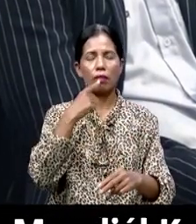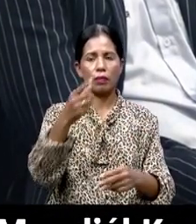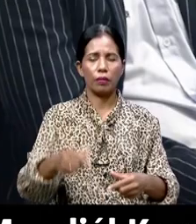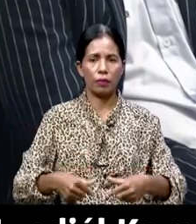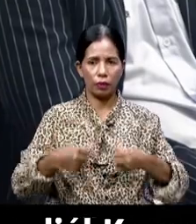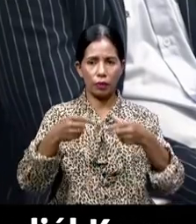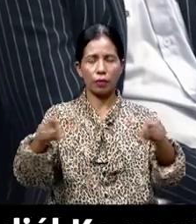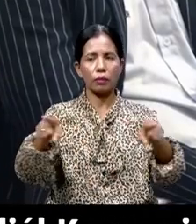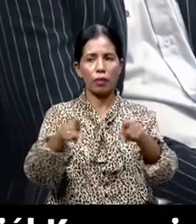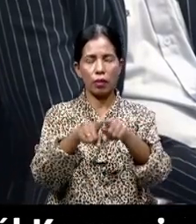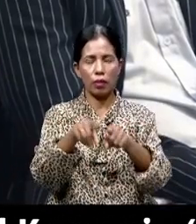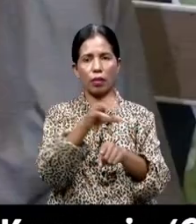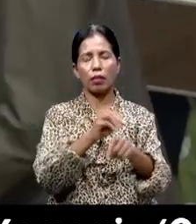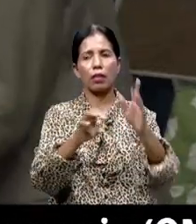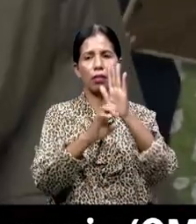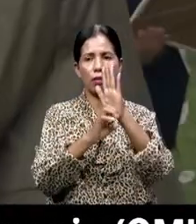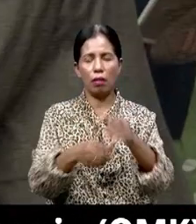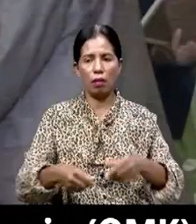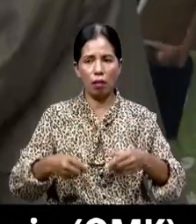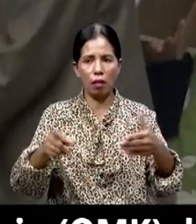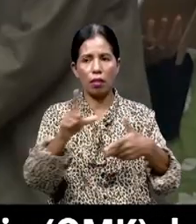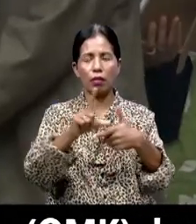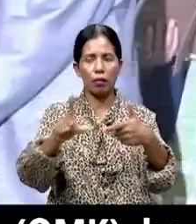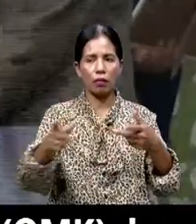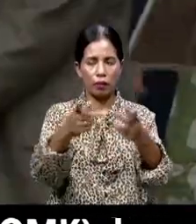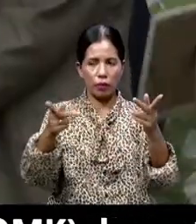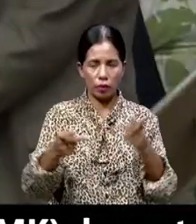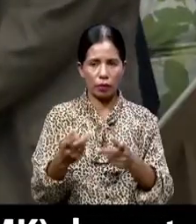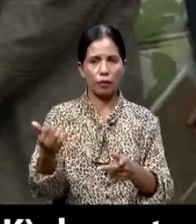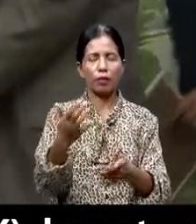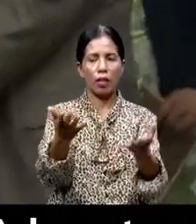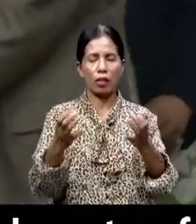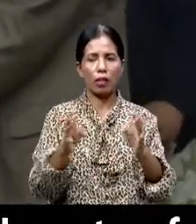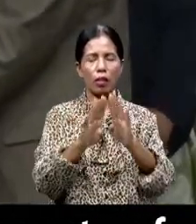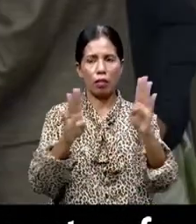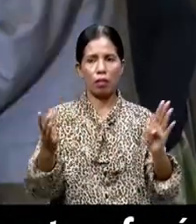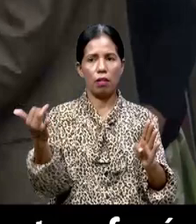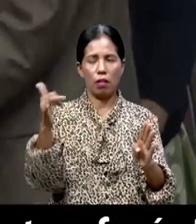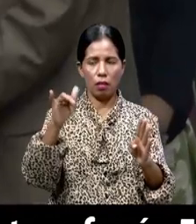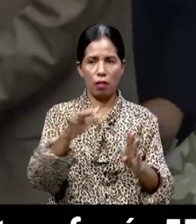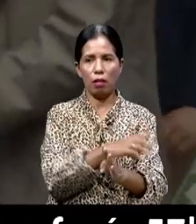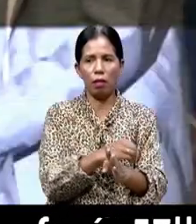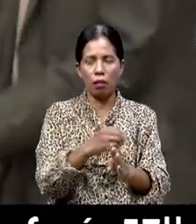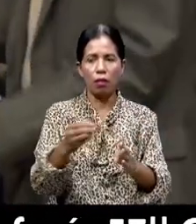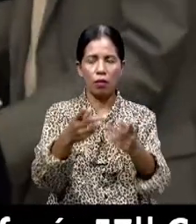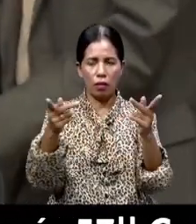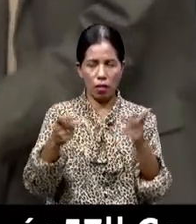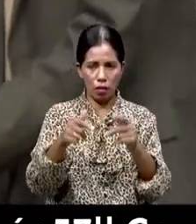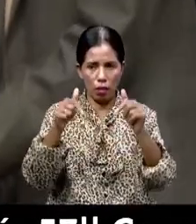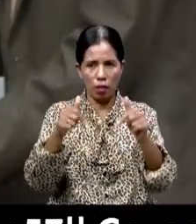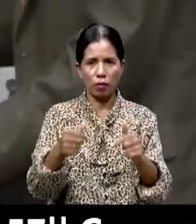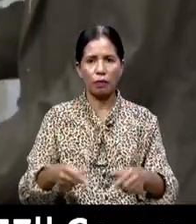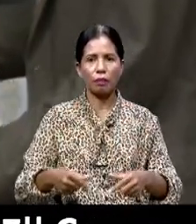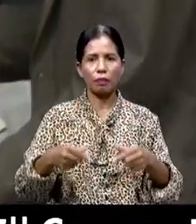atribuição Idanei, Hanesan Meusida, onde for licença para Centro de Formação Cira NBR Carac, operacionaliza Cirania Centro Iharailaran,